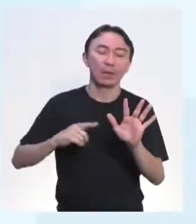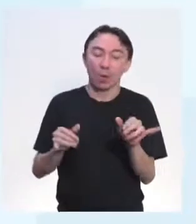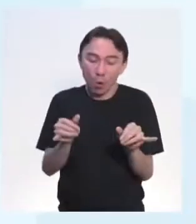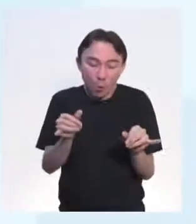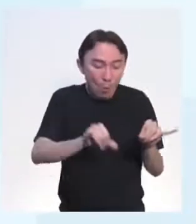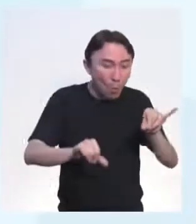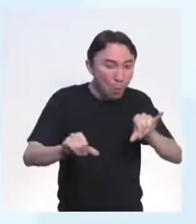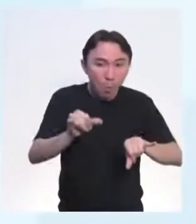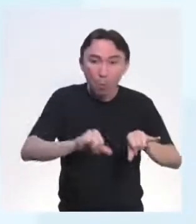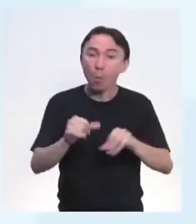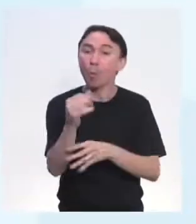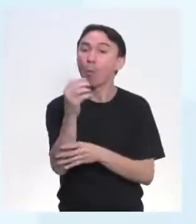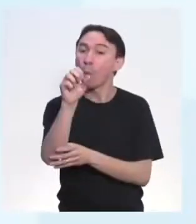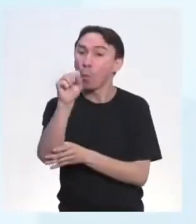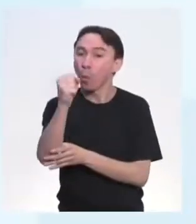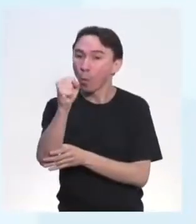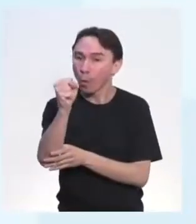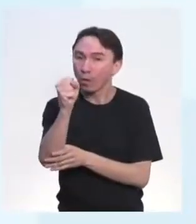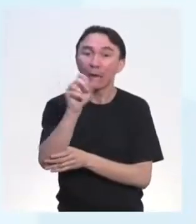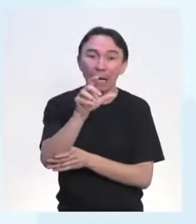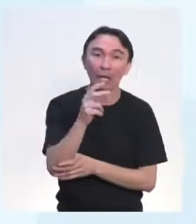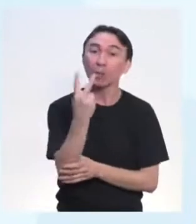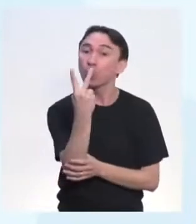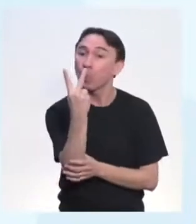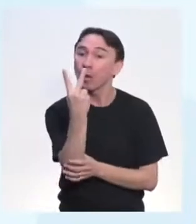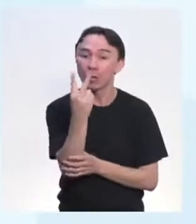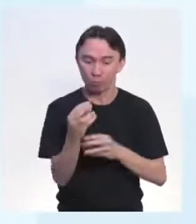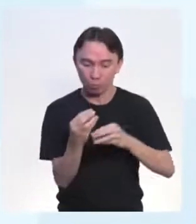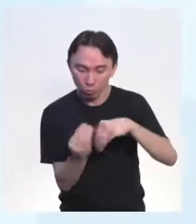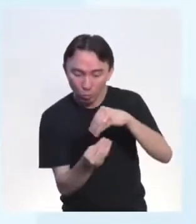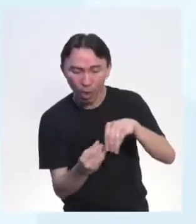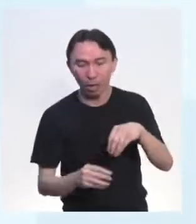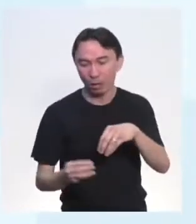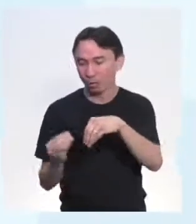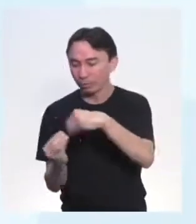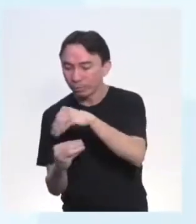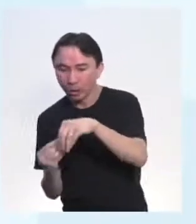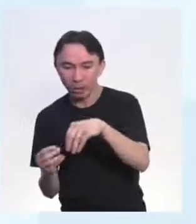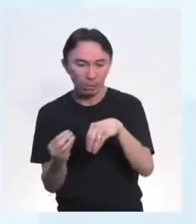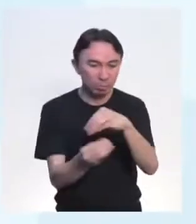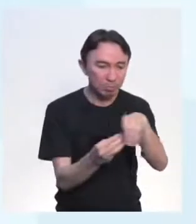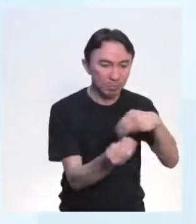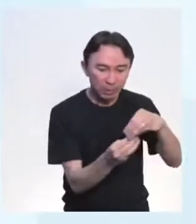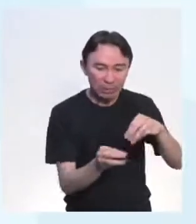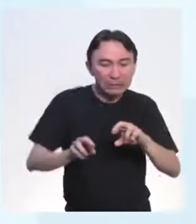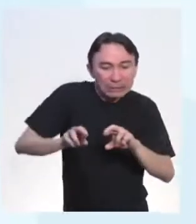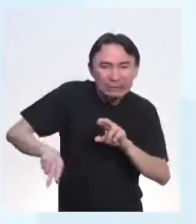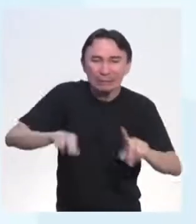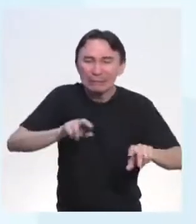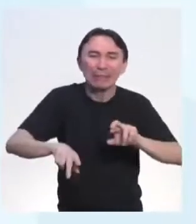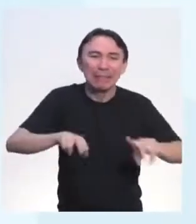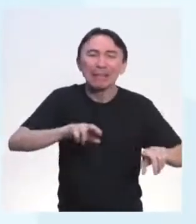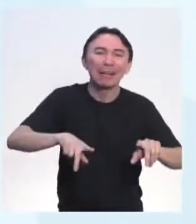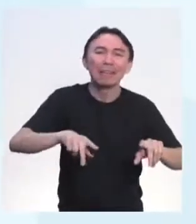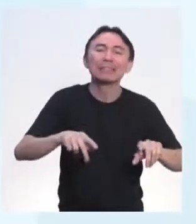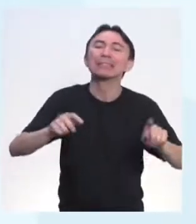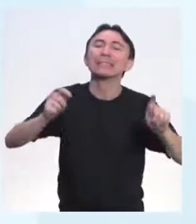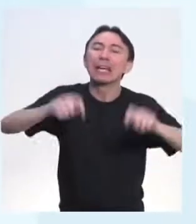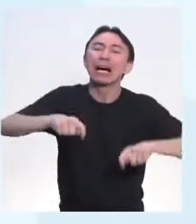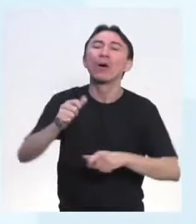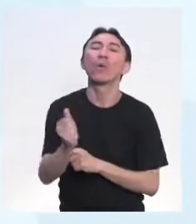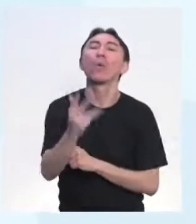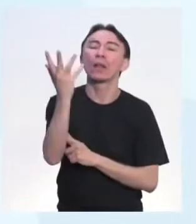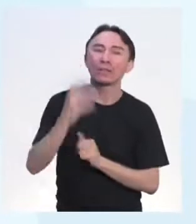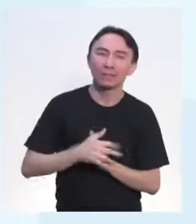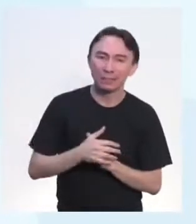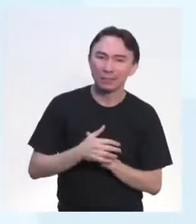substâncias e quer fazer misturas de 2 em 2. Ah, e esse tá fácil demais, hein, gente? Professora Roberta, quanto